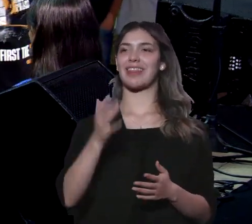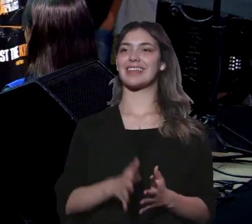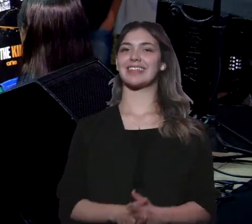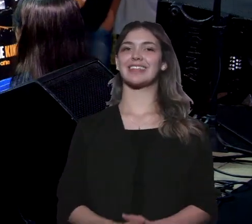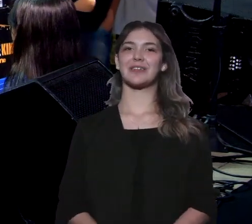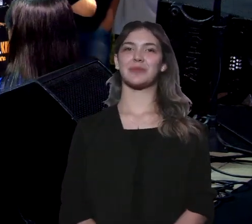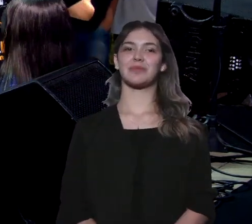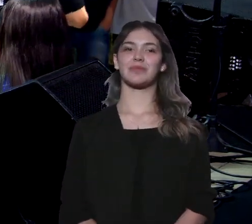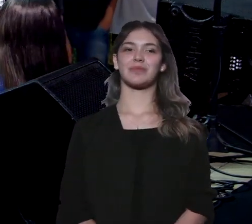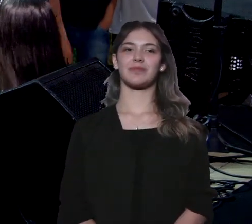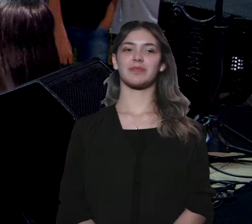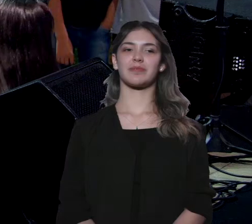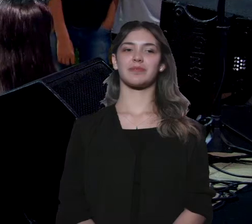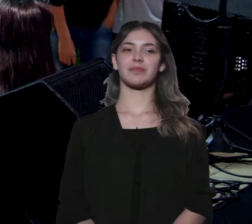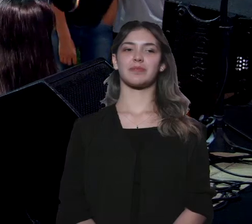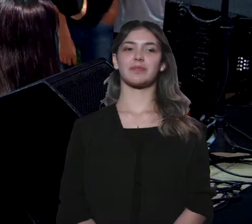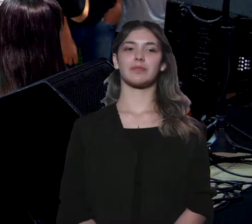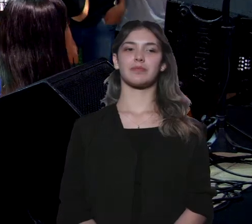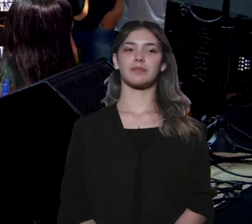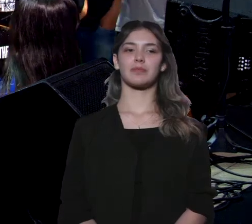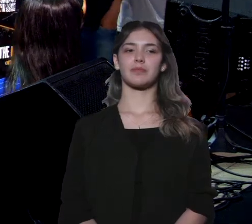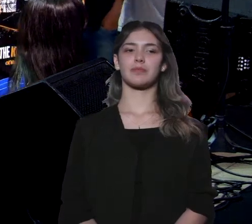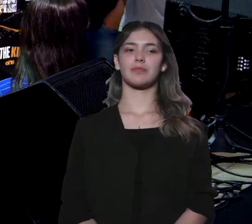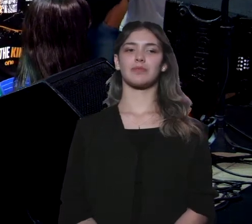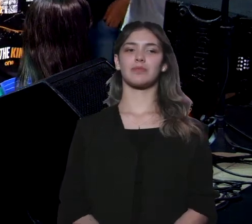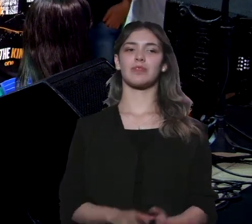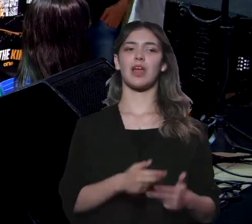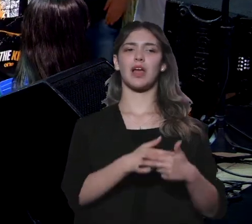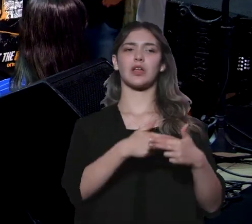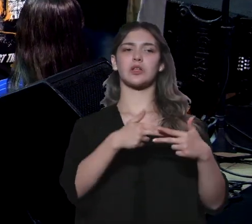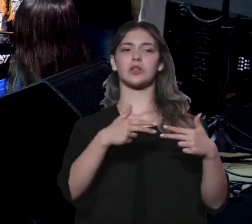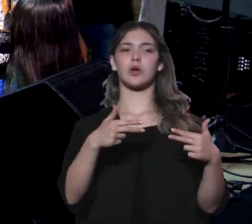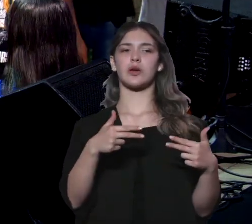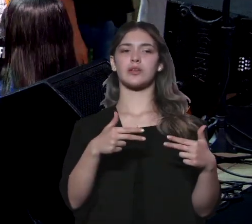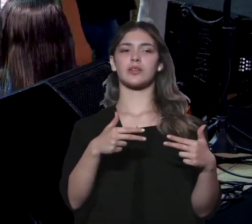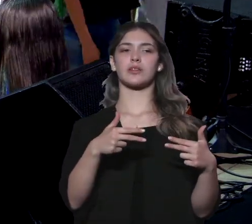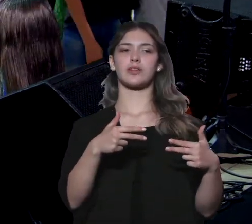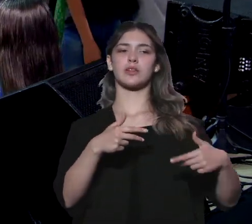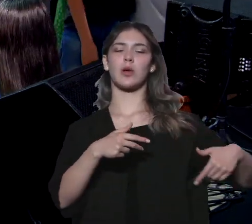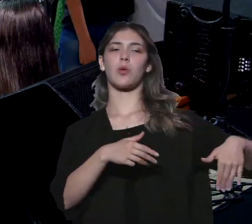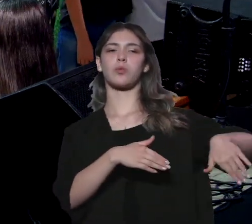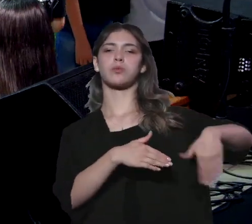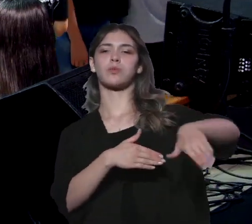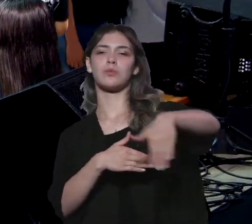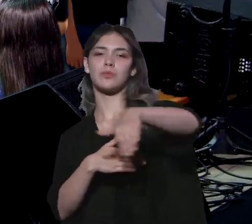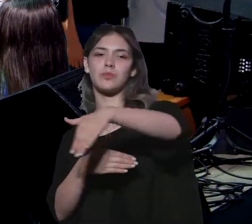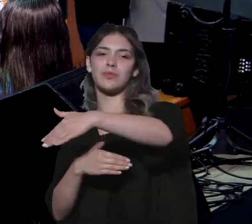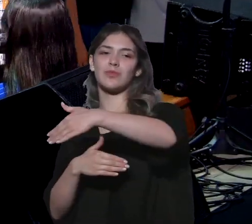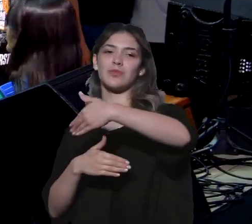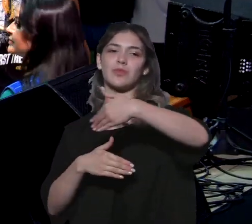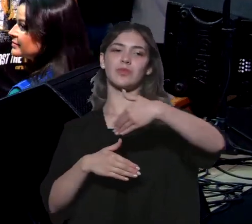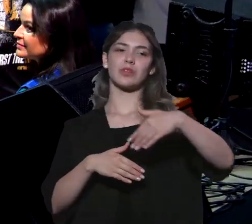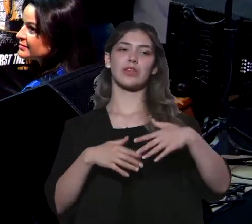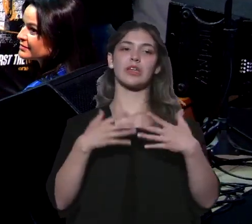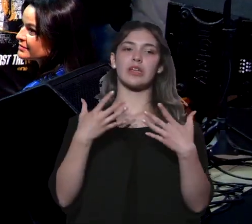não é ao seu redor que Deus quer mudar. Deus quer mudar você.